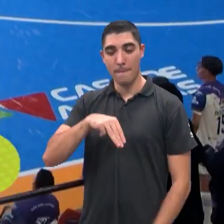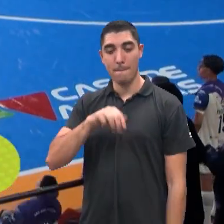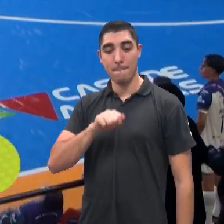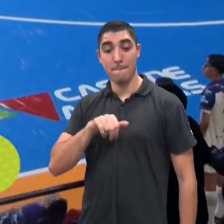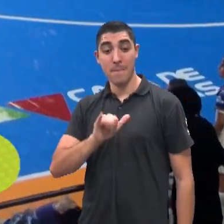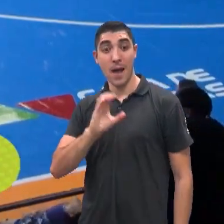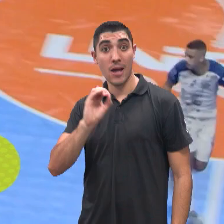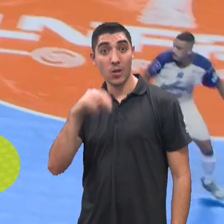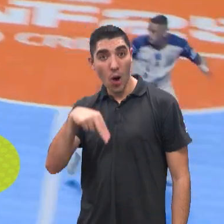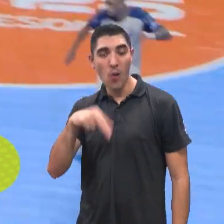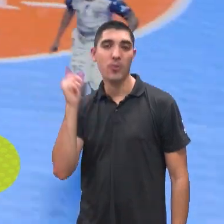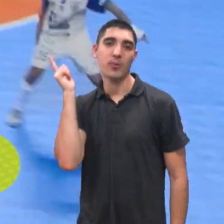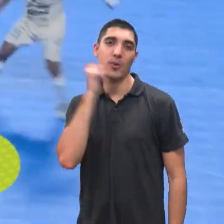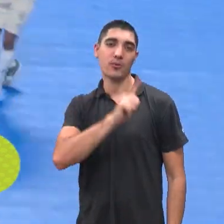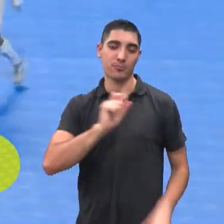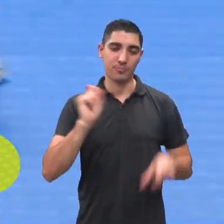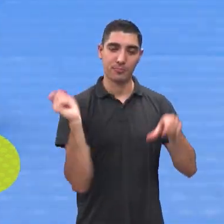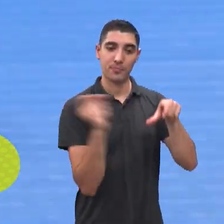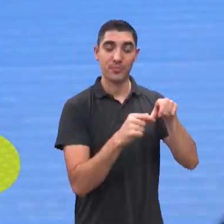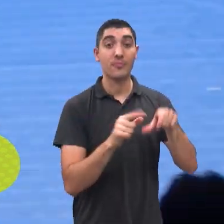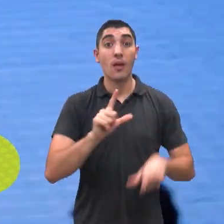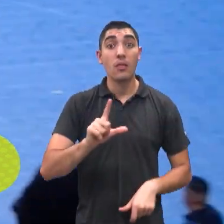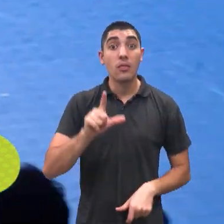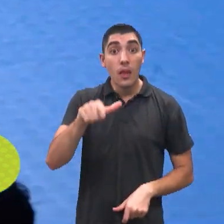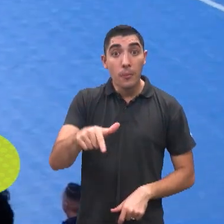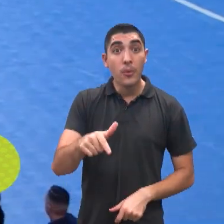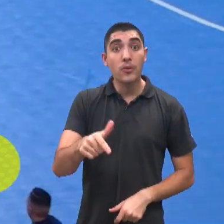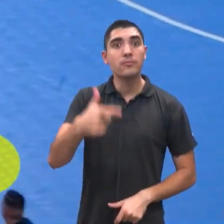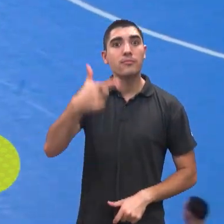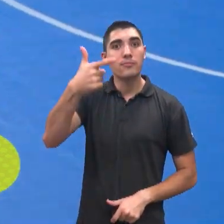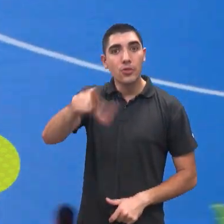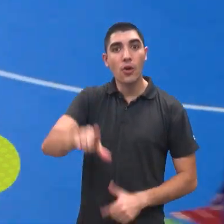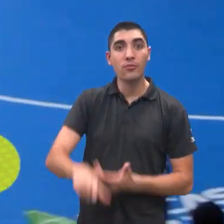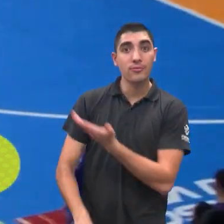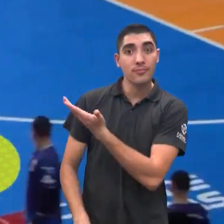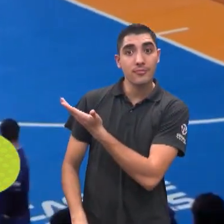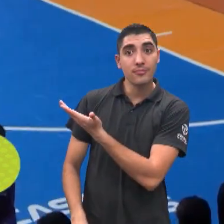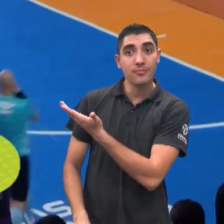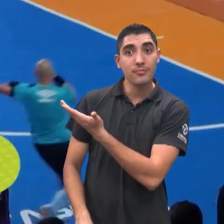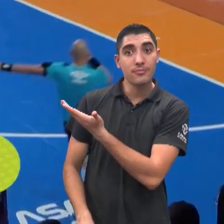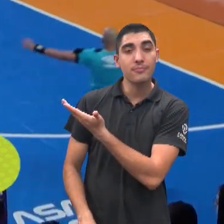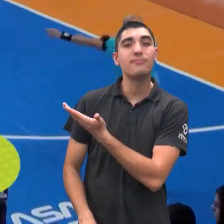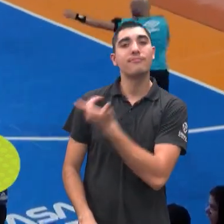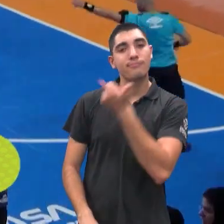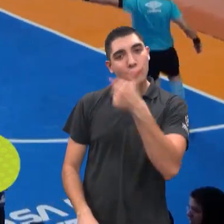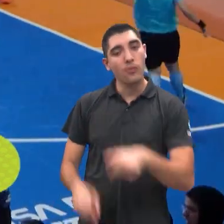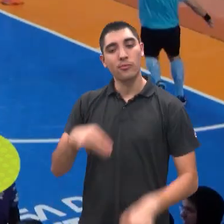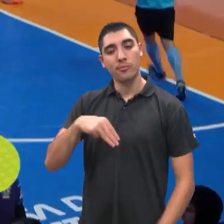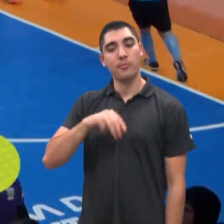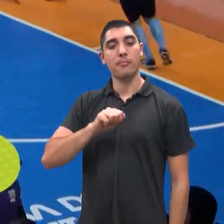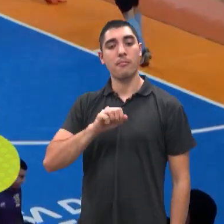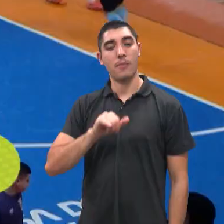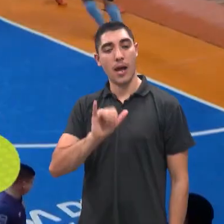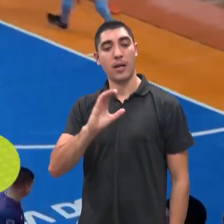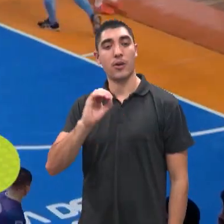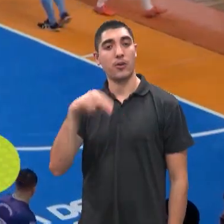placar. Pouco tempo depois, o empate corintiano, novamente num chute de Maicon.